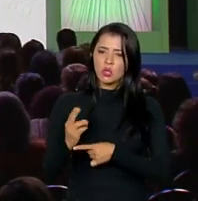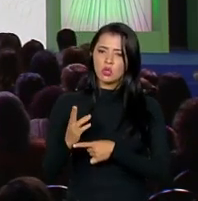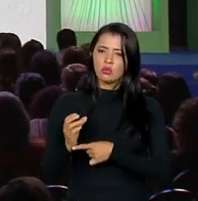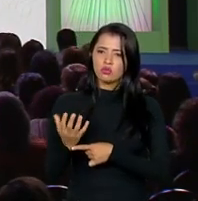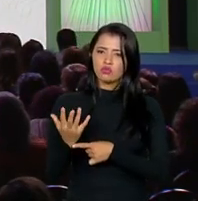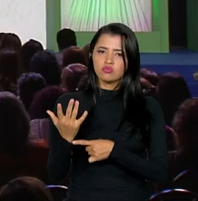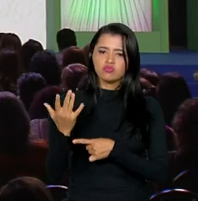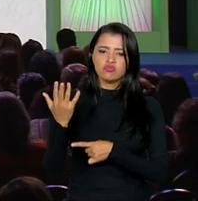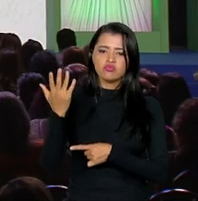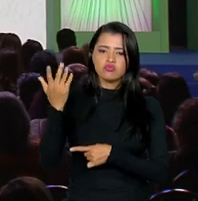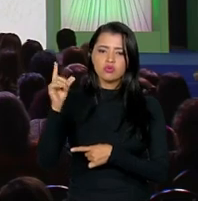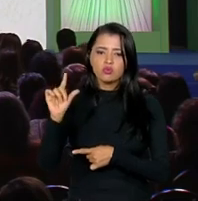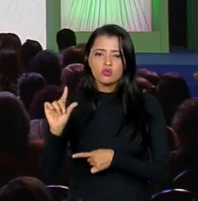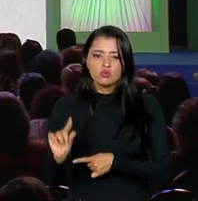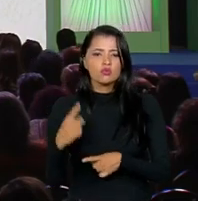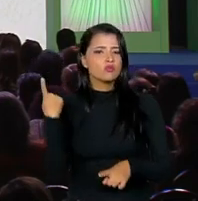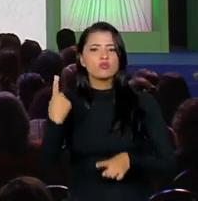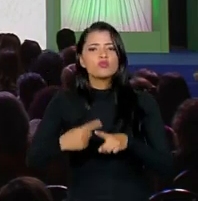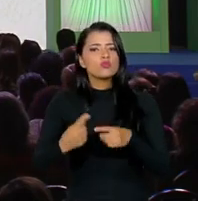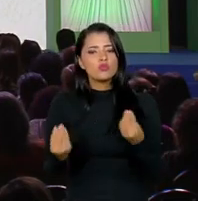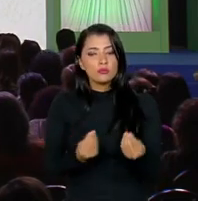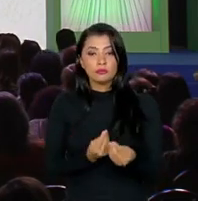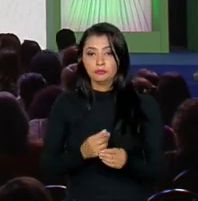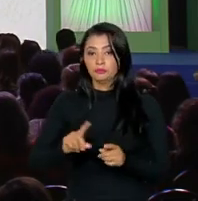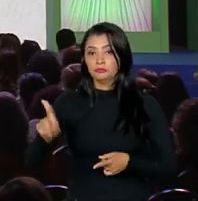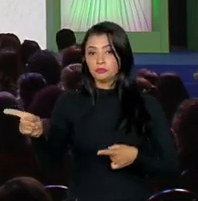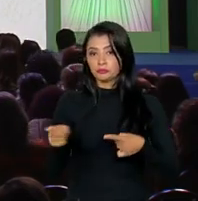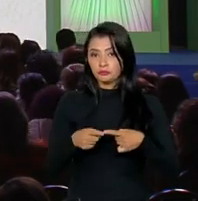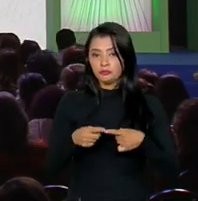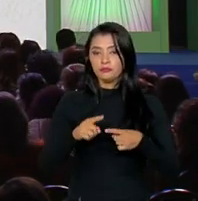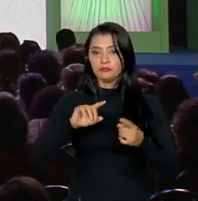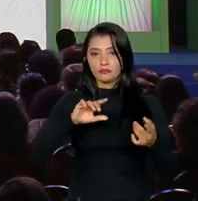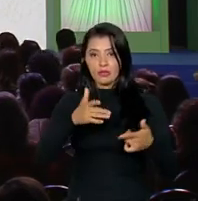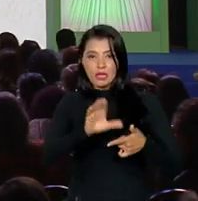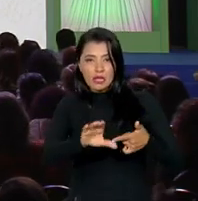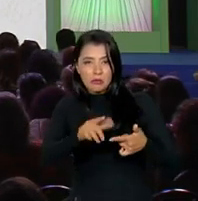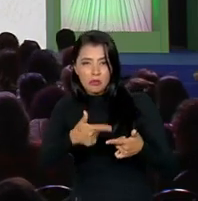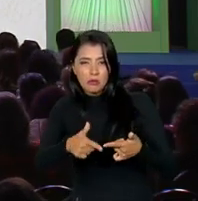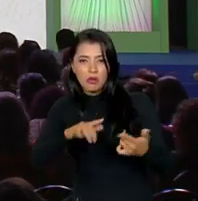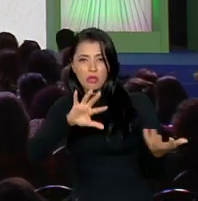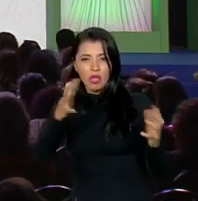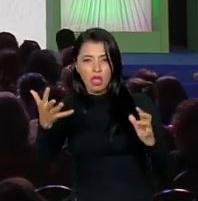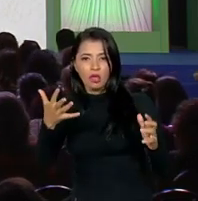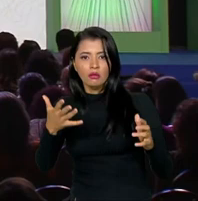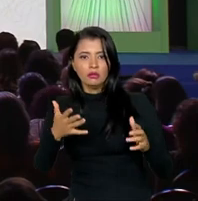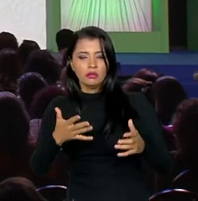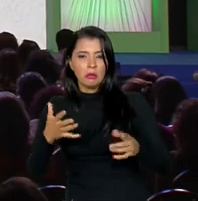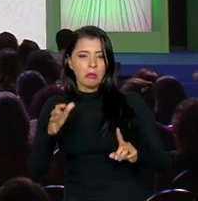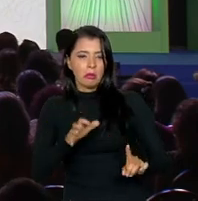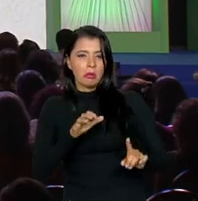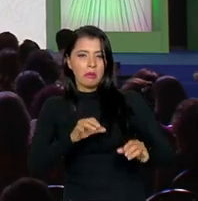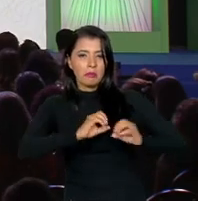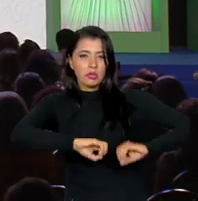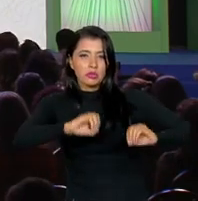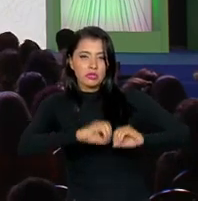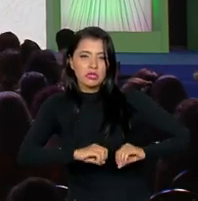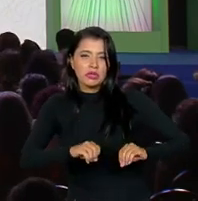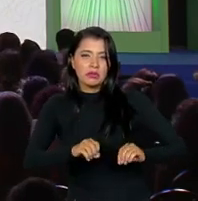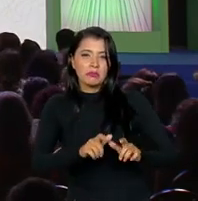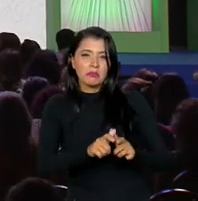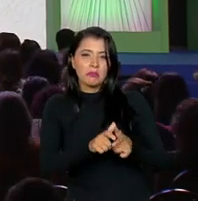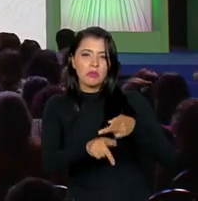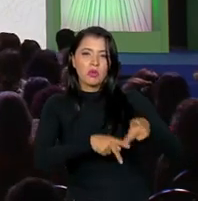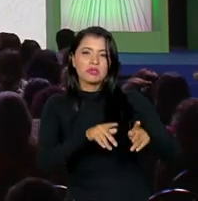efeito estufa? Primeiro, porque a crise climática afeta os mais pobres, né? Ali você vê no mapa,